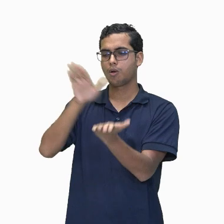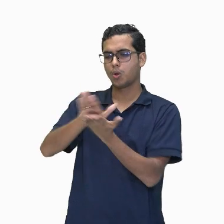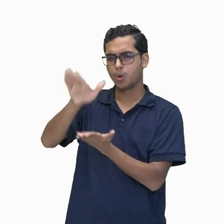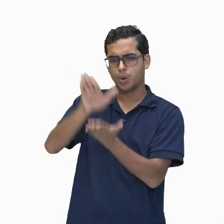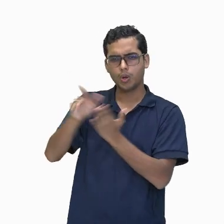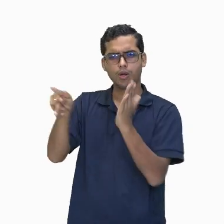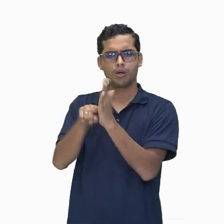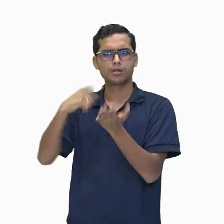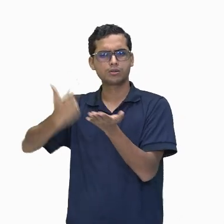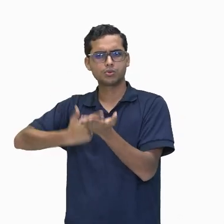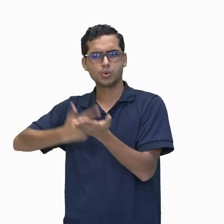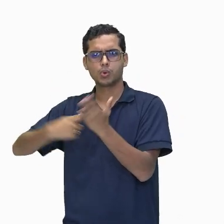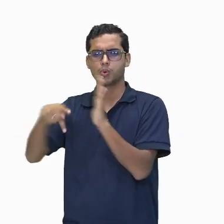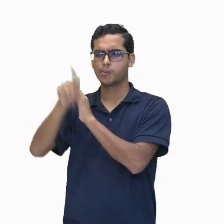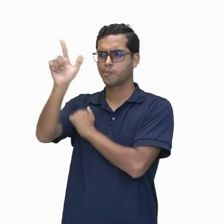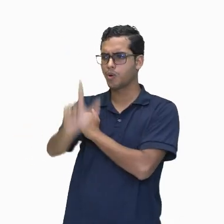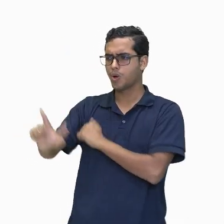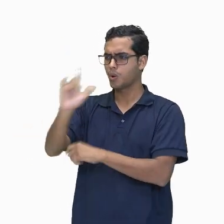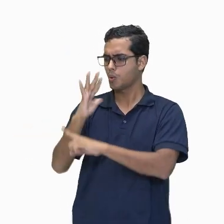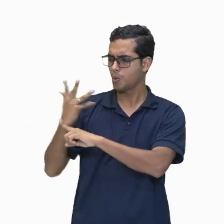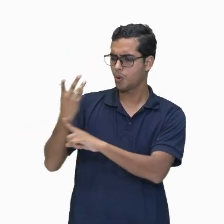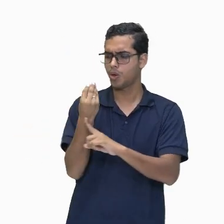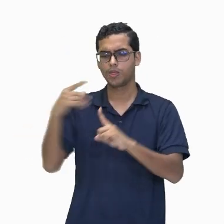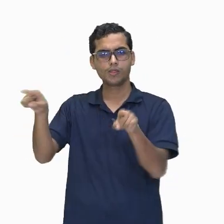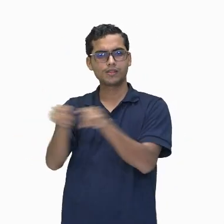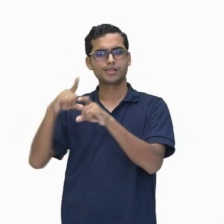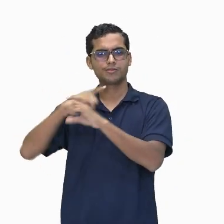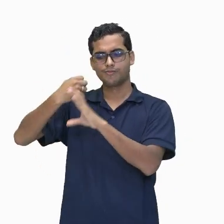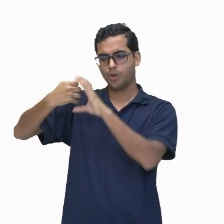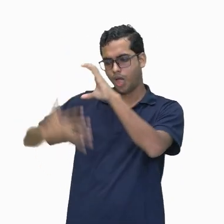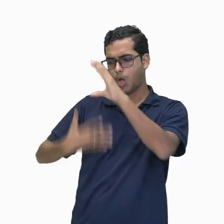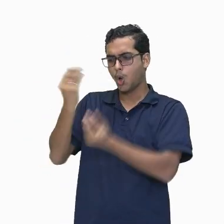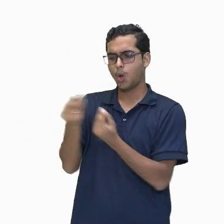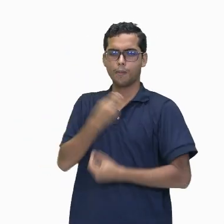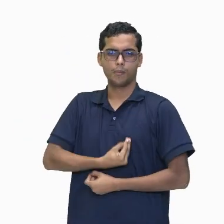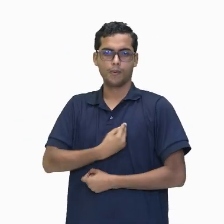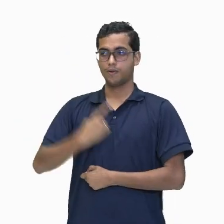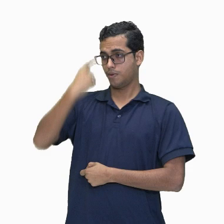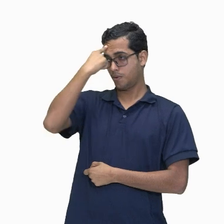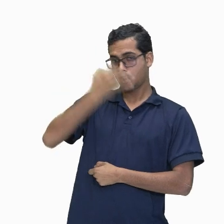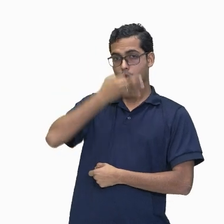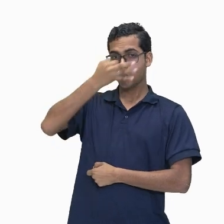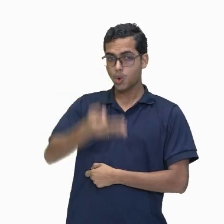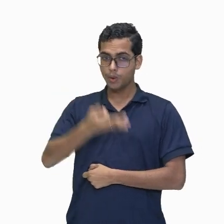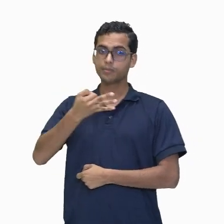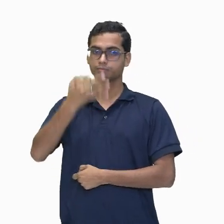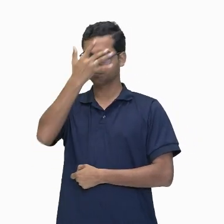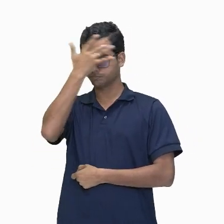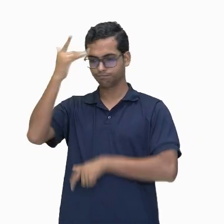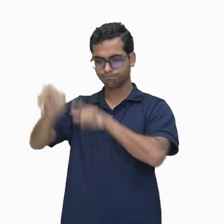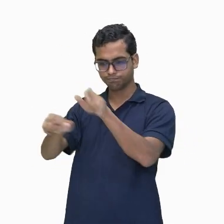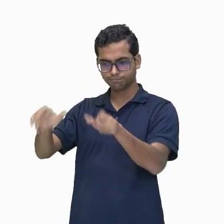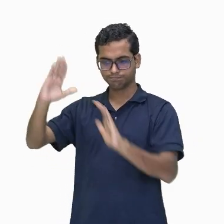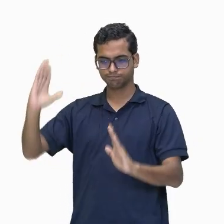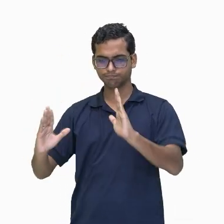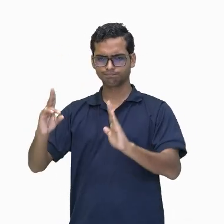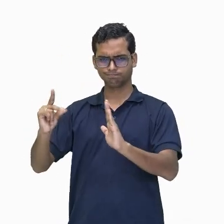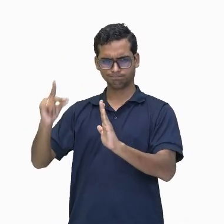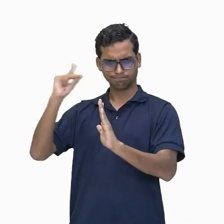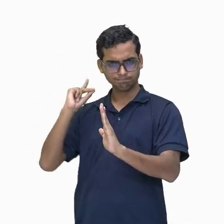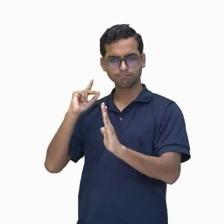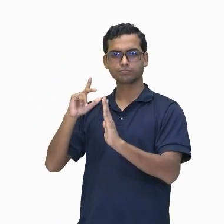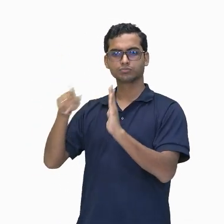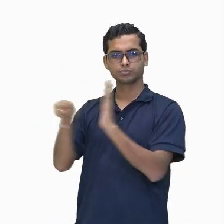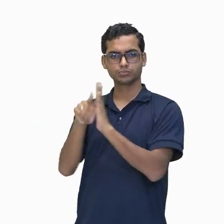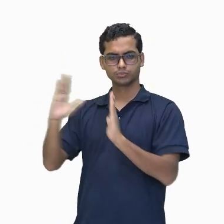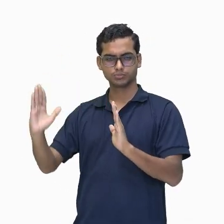produção artística tem os traços de como vive, como pensa as pessoas daquela época, da época